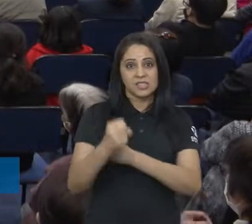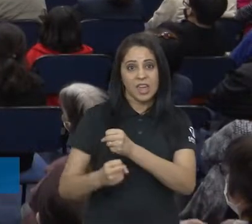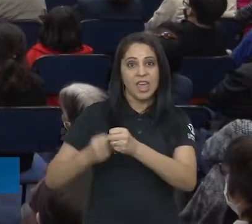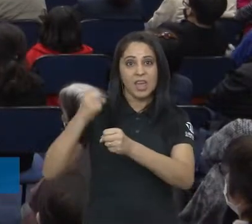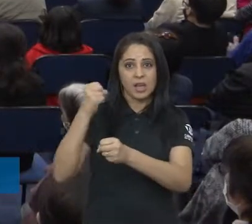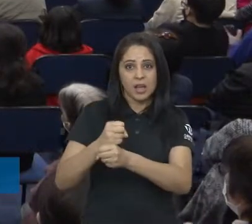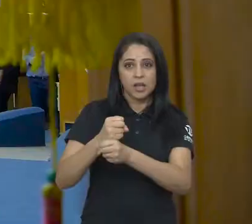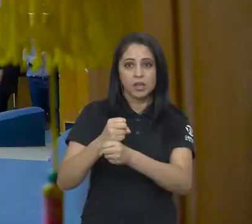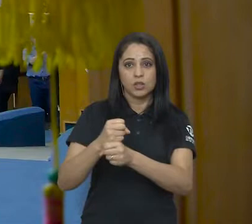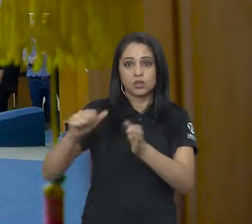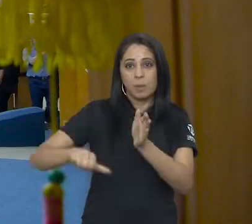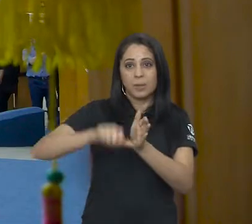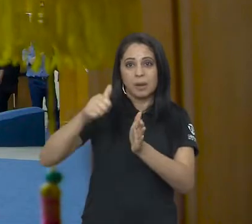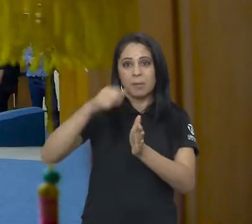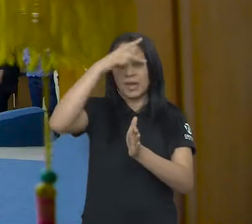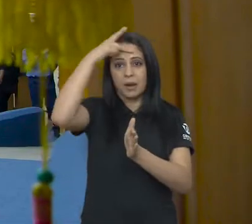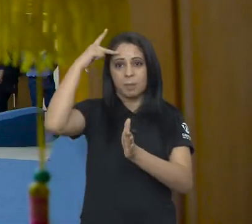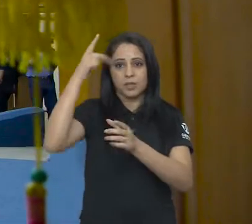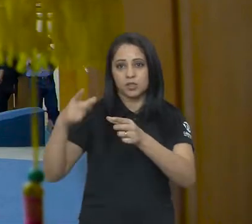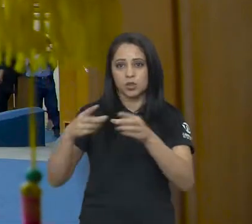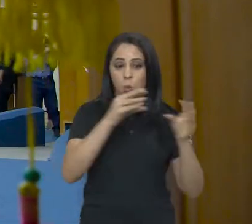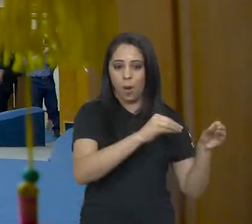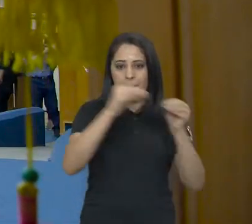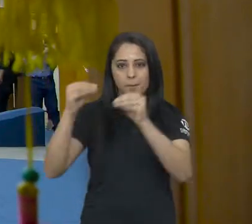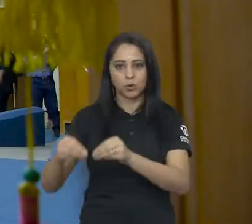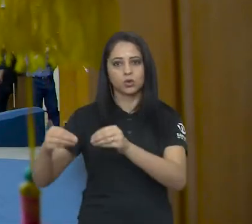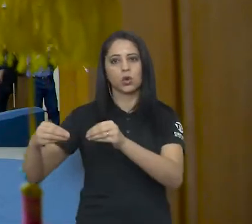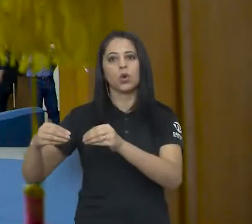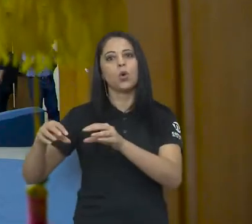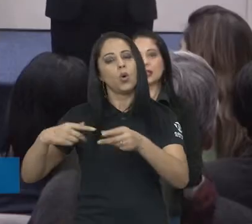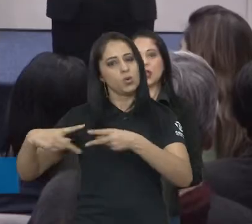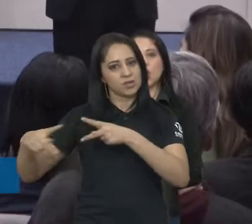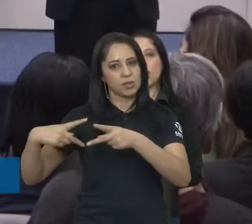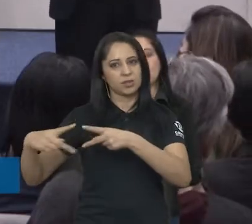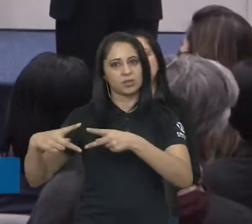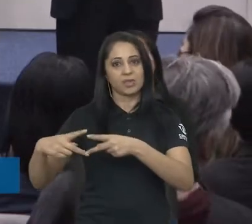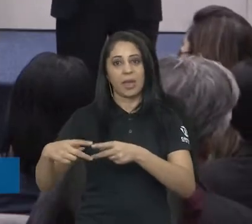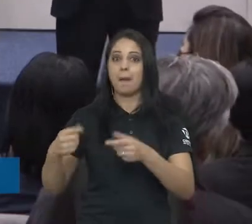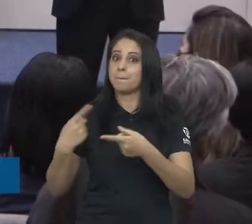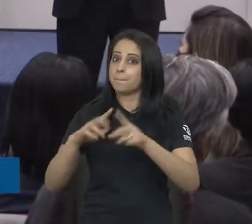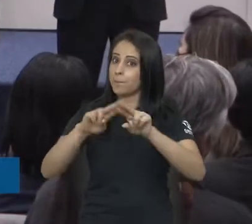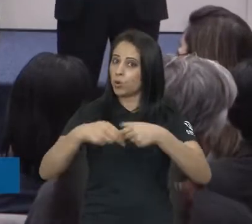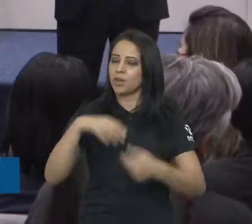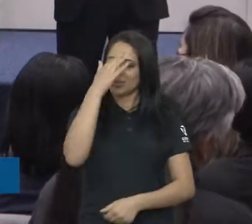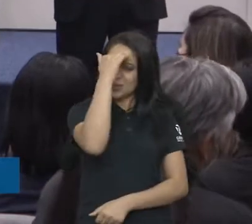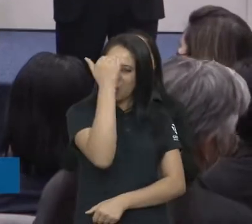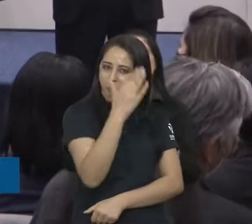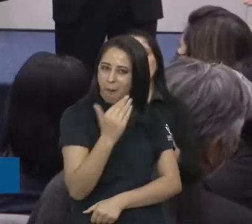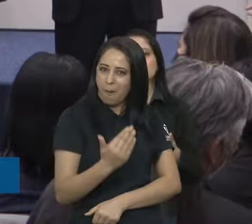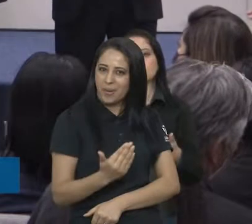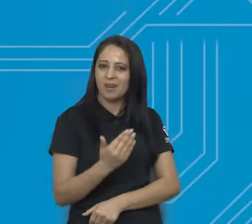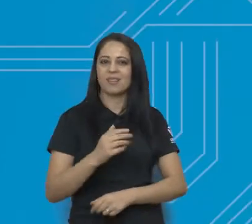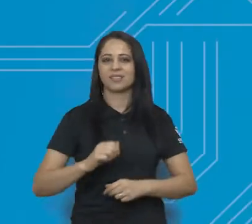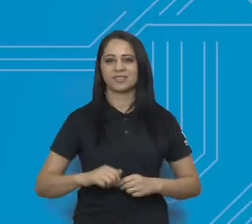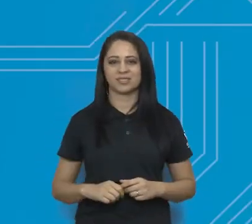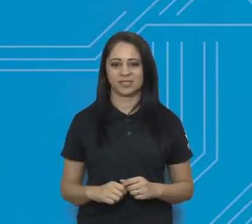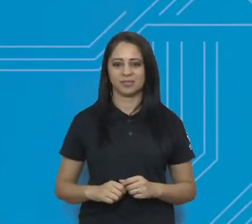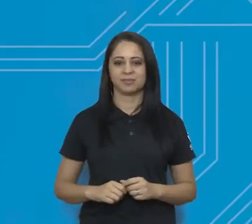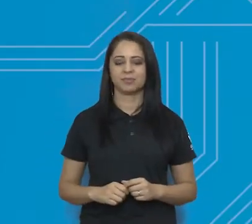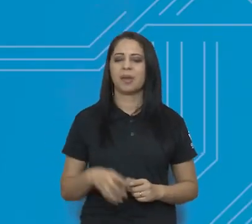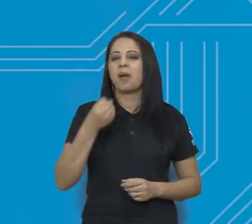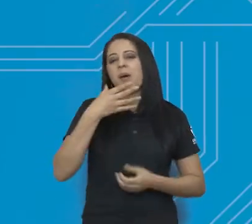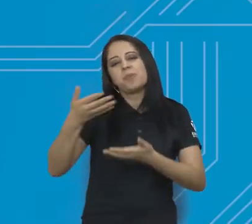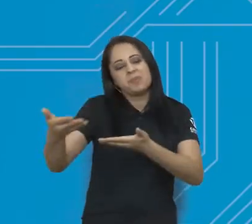primeiro imigrante japonês em São José dos Campos é comemorado com uma homenagem especial promovida pela Câmara.